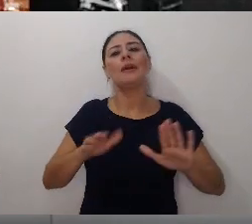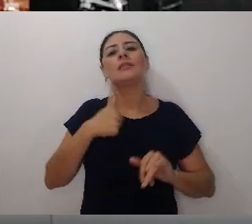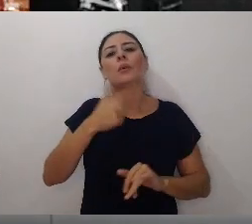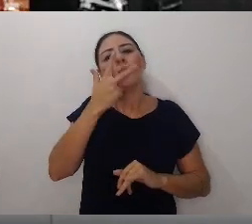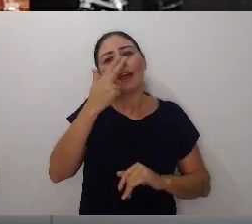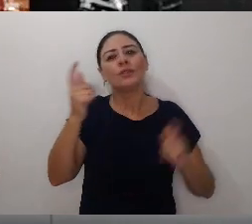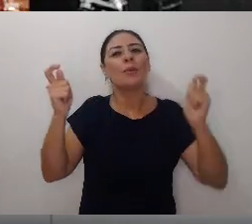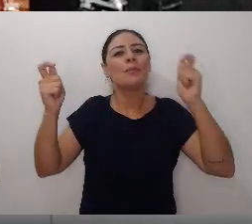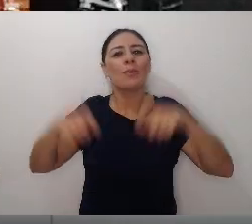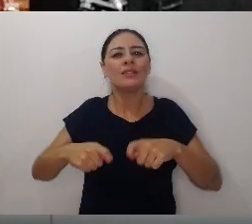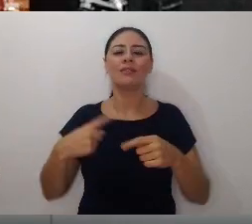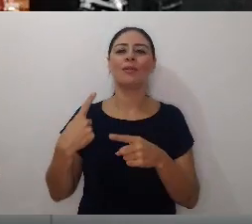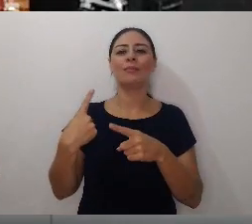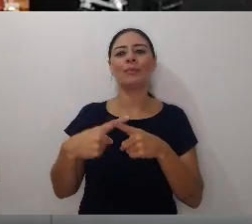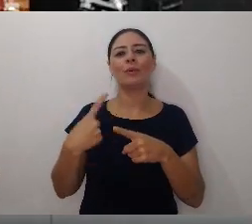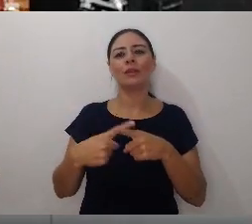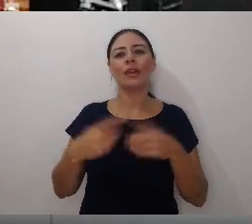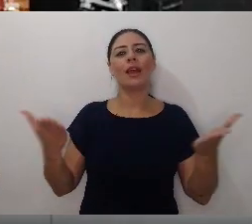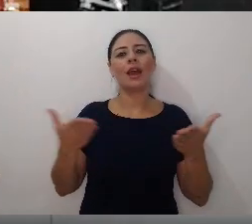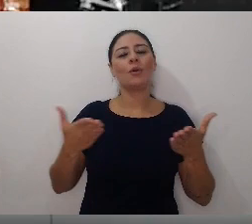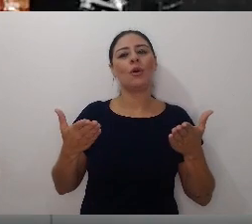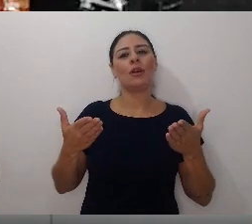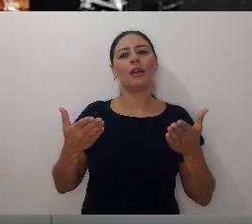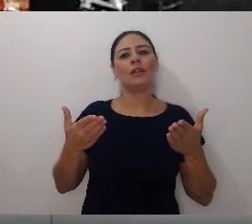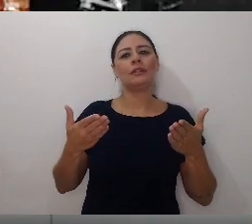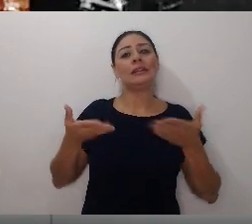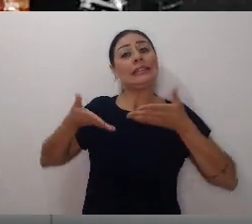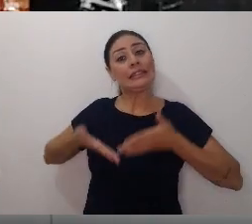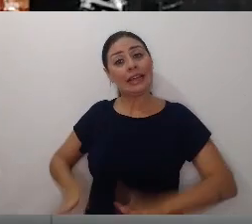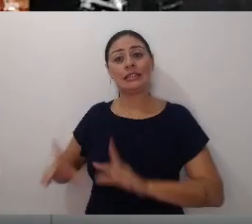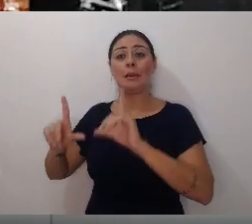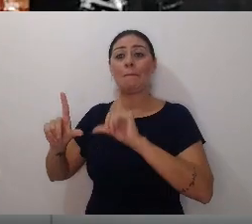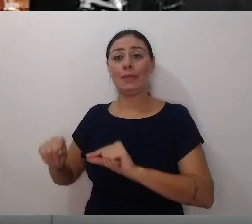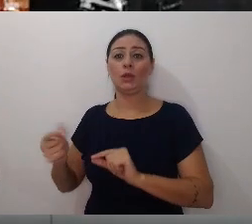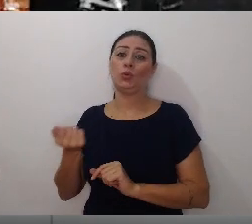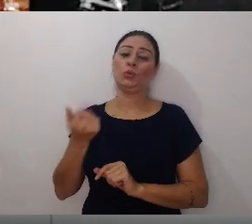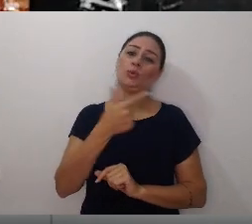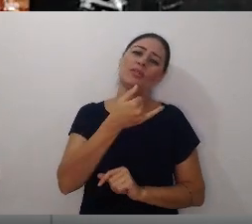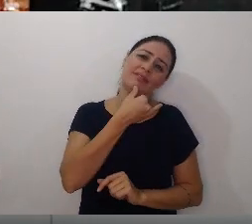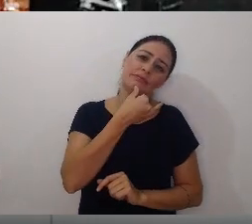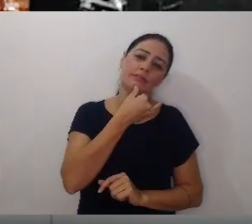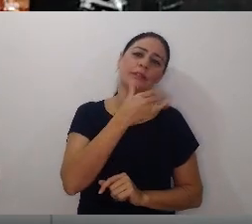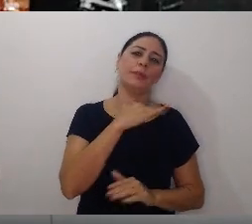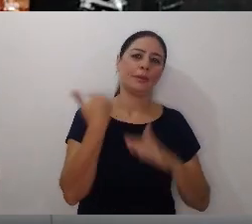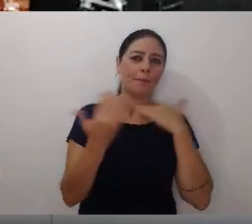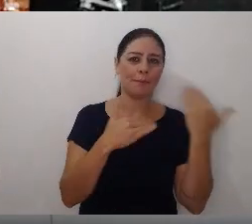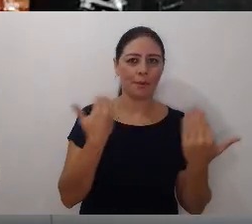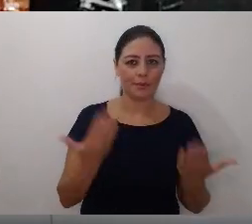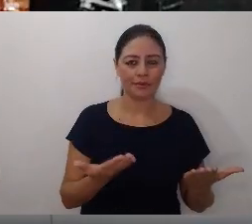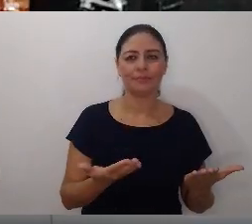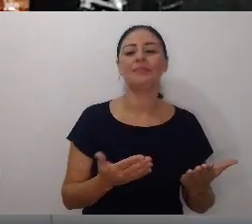até que ele saiu. Mas ele disse assim, eu não tenho dado concreto, mas eu acho possível, né? Porque